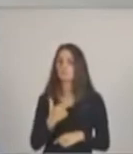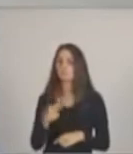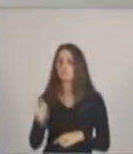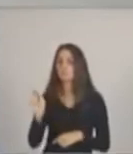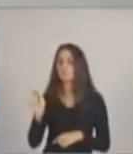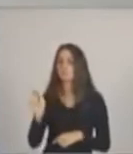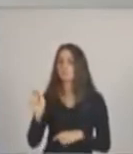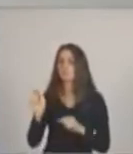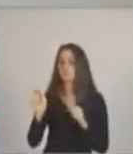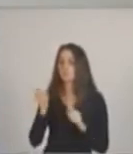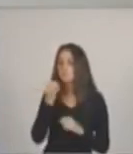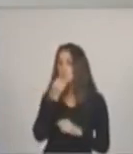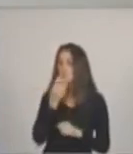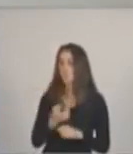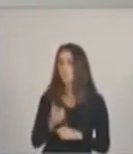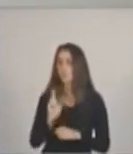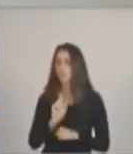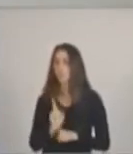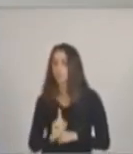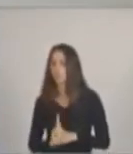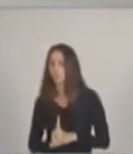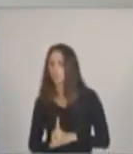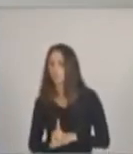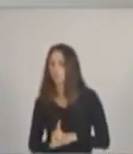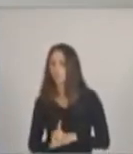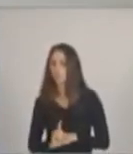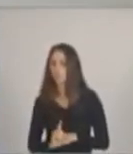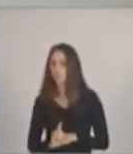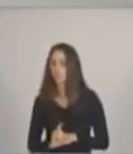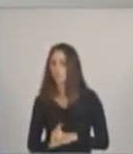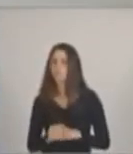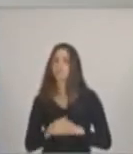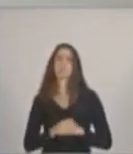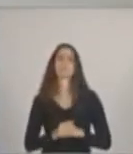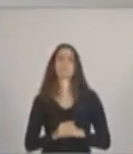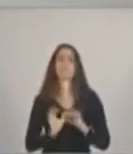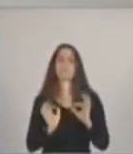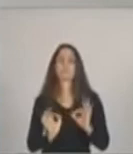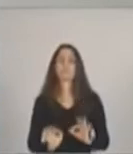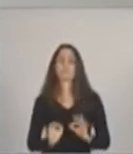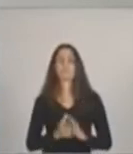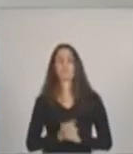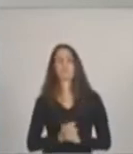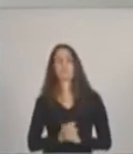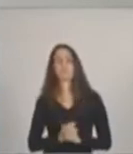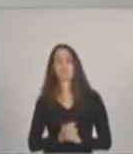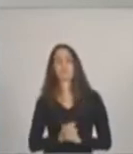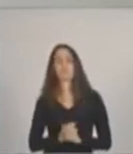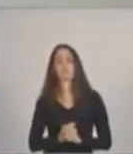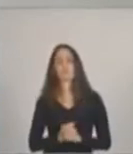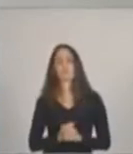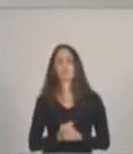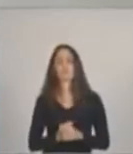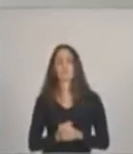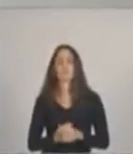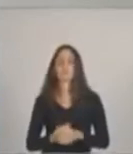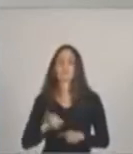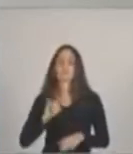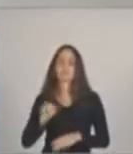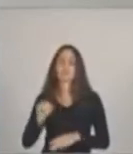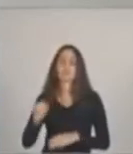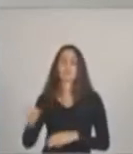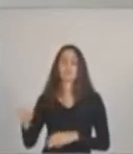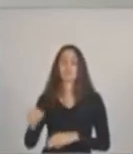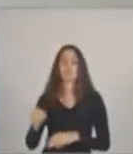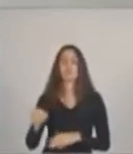isso é bom para essa luta que nós estamos travando, tá certo? Então, Eu, na verdade, se o deputado relator